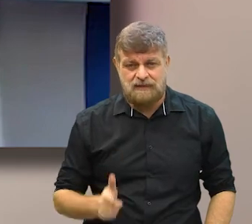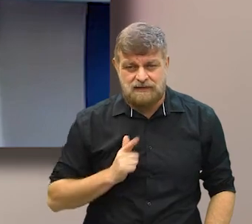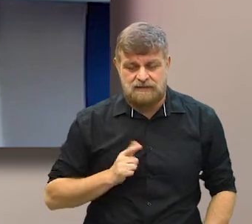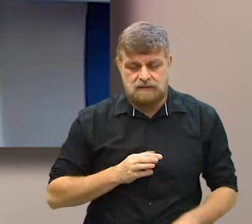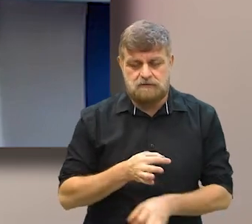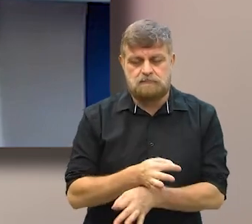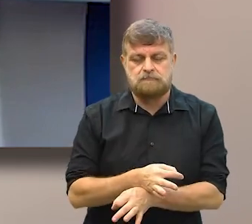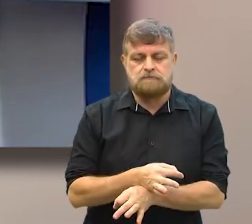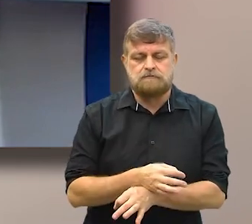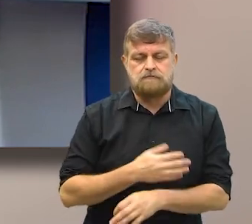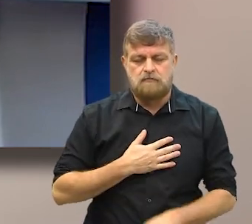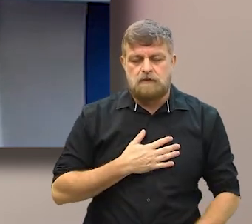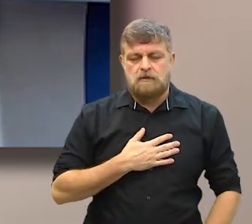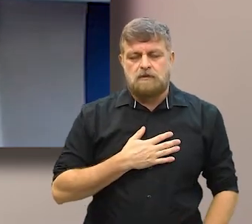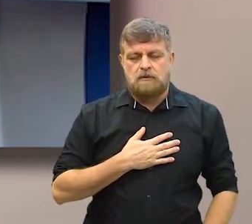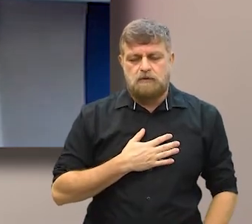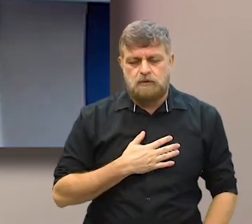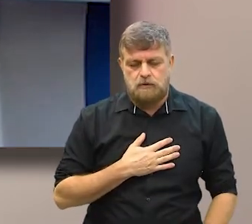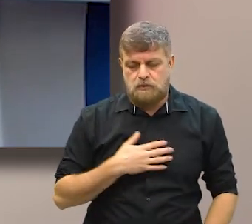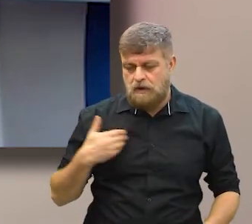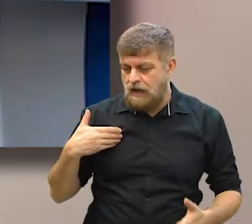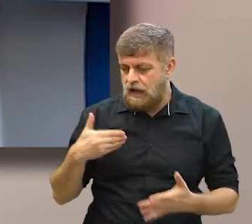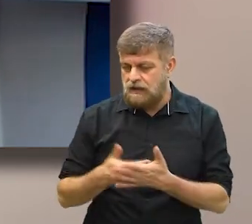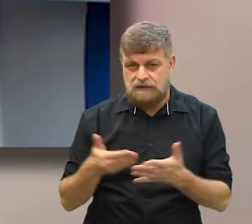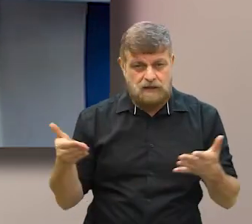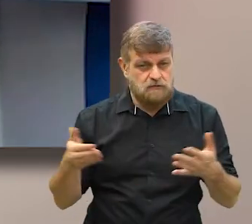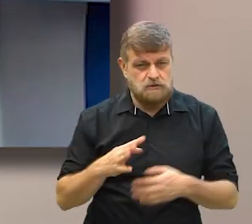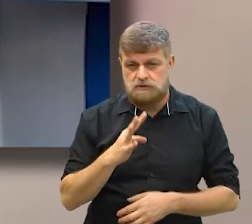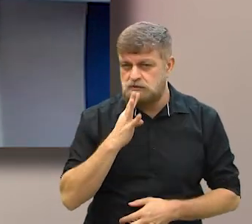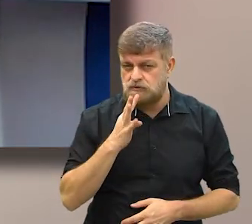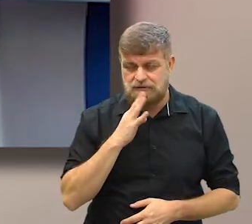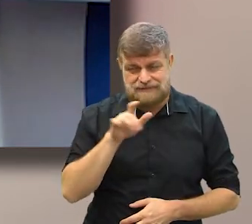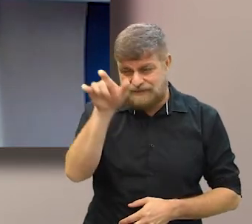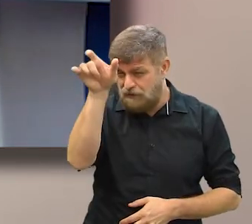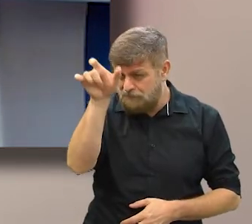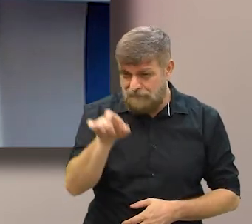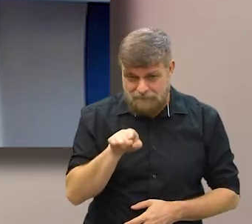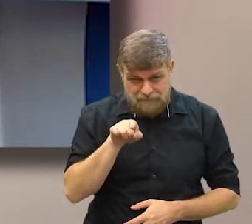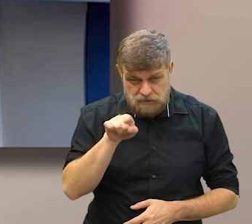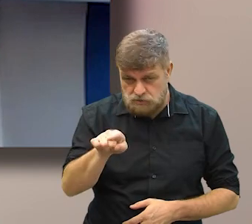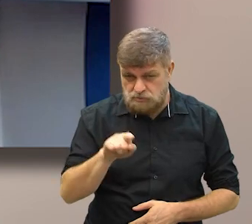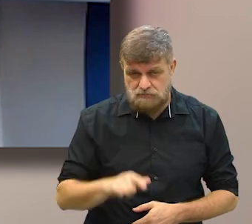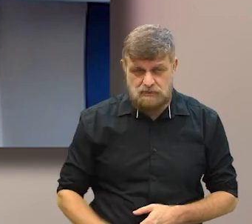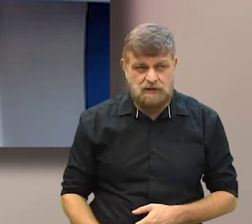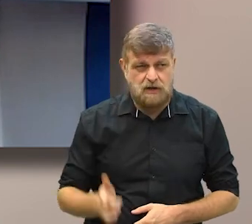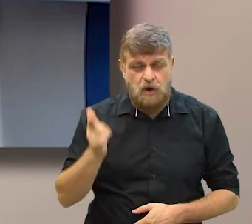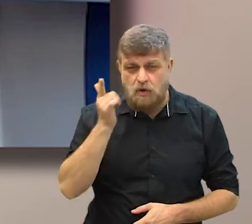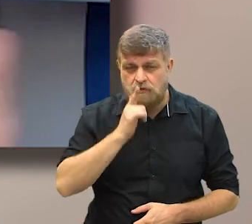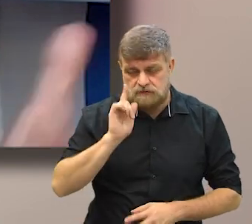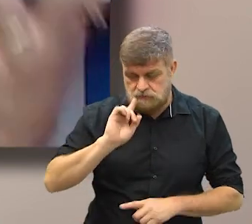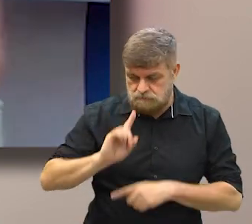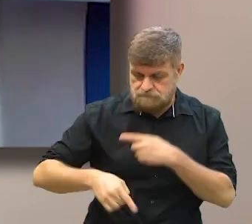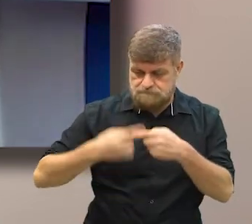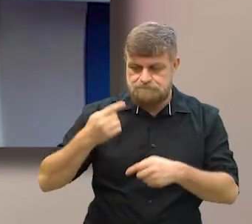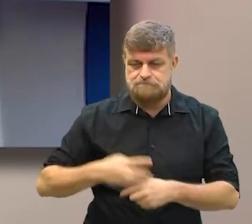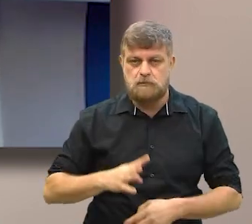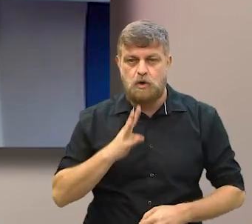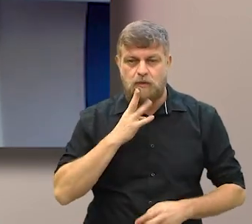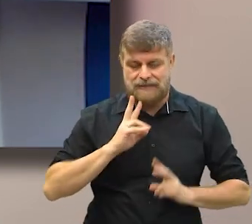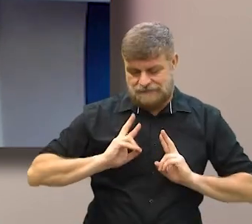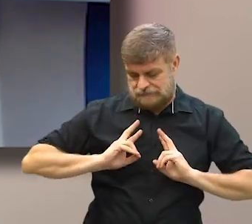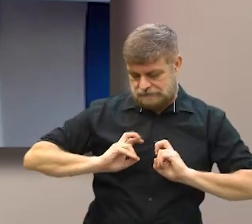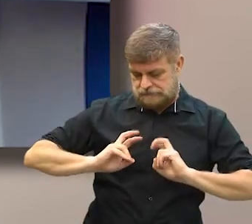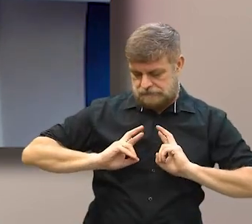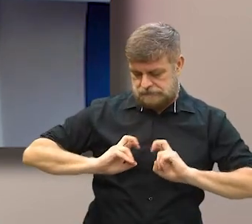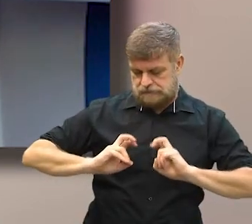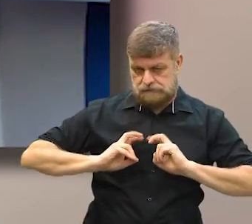pela rota da meditação. Até hoje eu não conheci pessoa que se